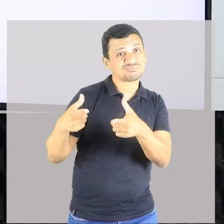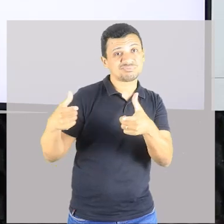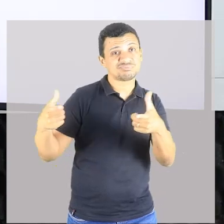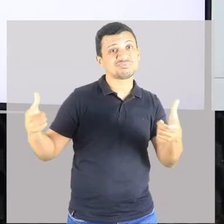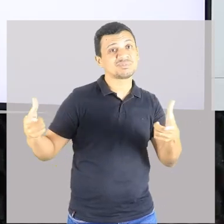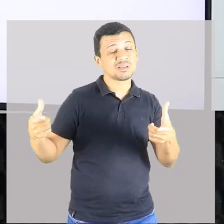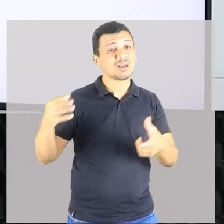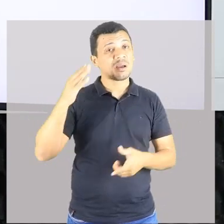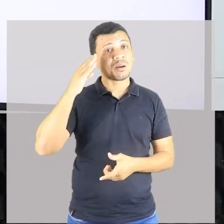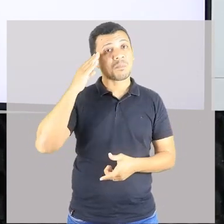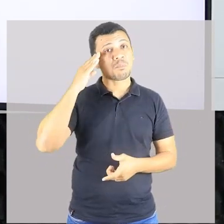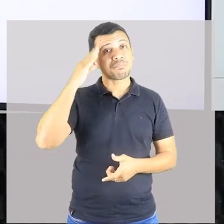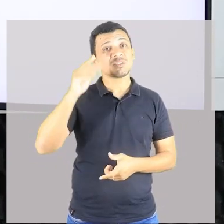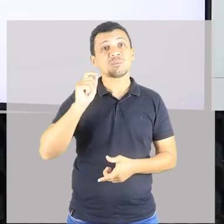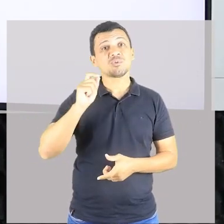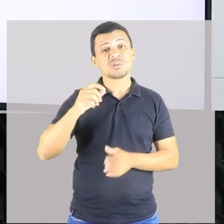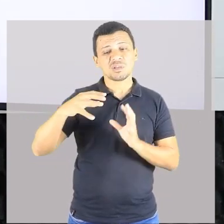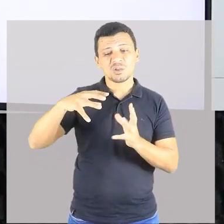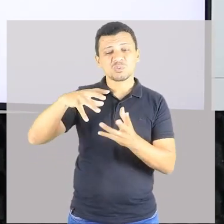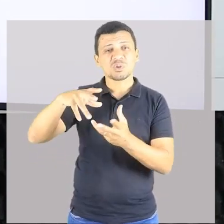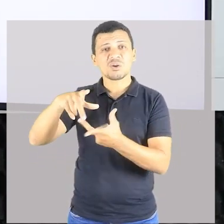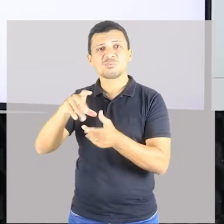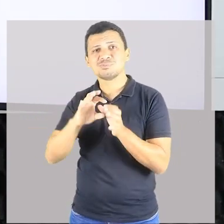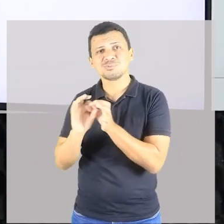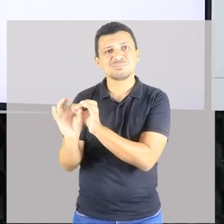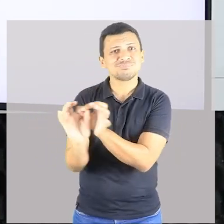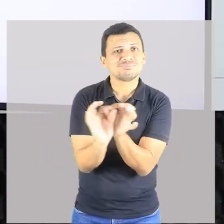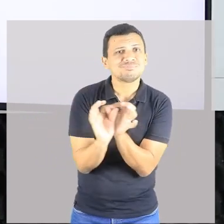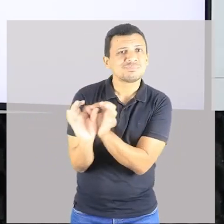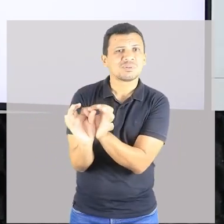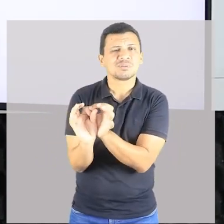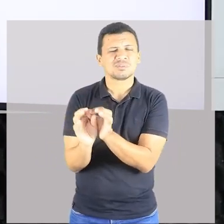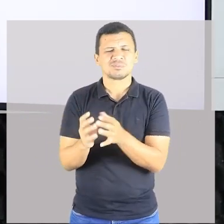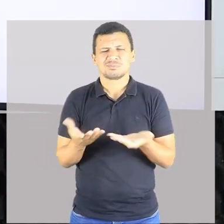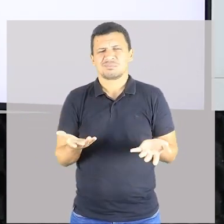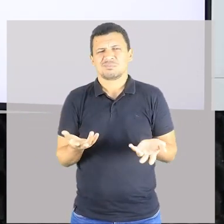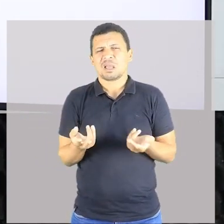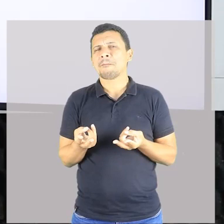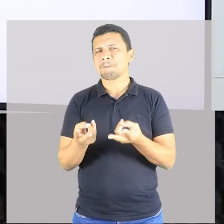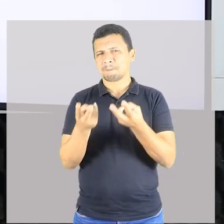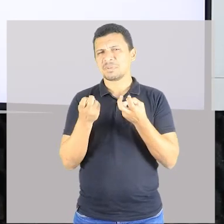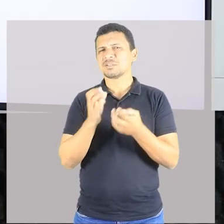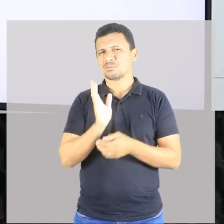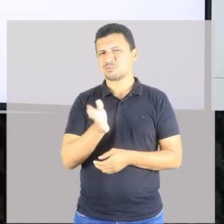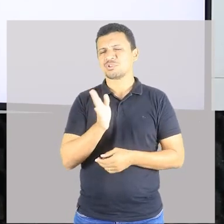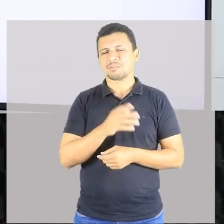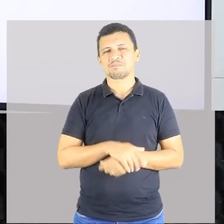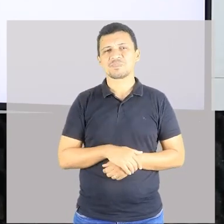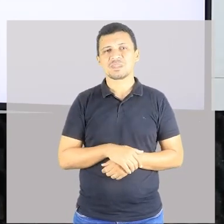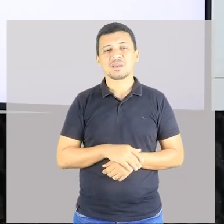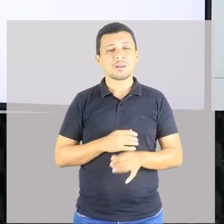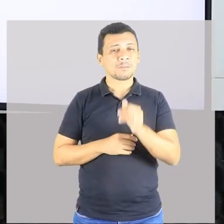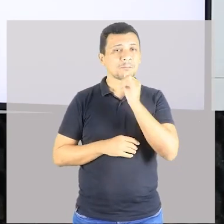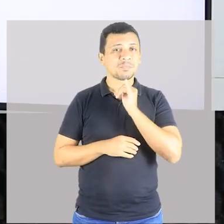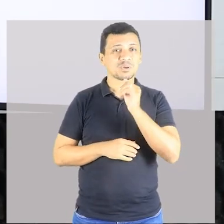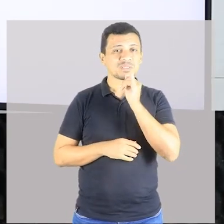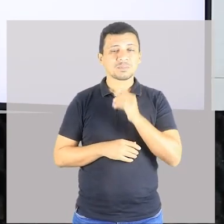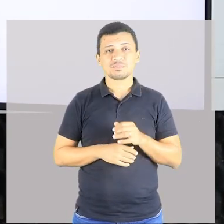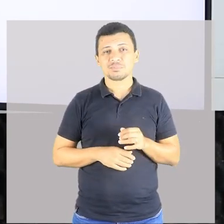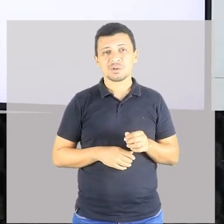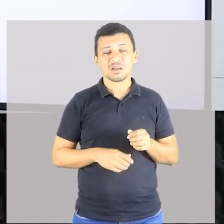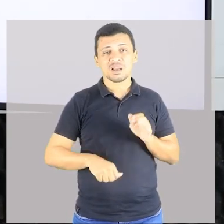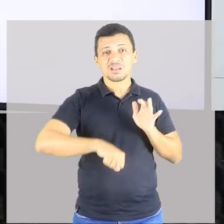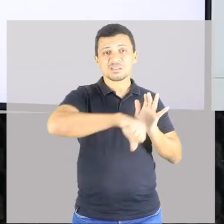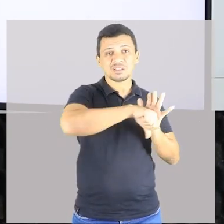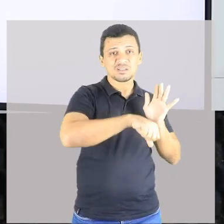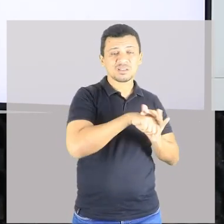principalmente pela maior integração do mundo. Como assim, Marcos? Você já percebeu que quando a gente fala, por exemplo, de atividades ilícitas, como